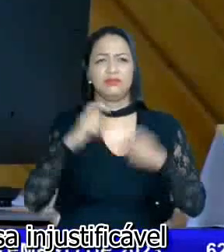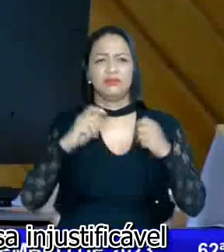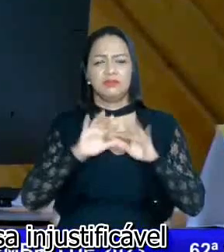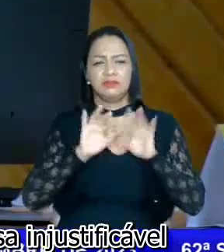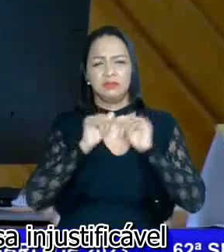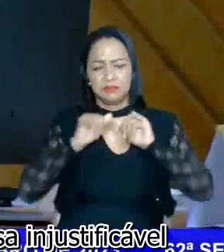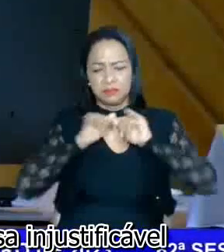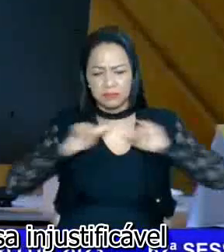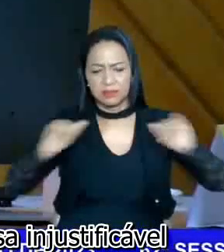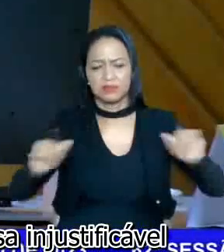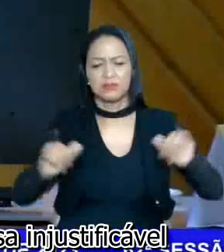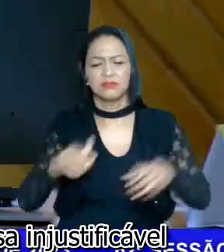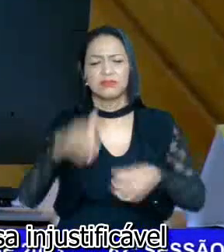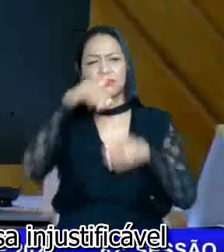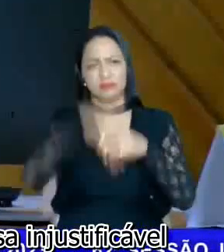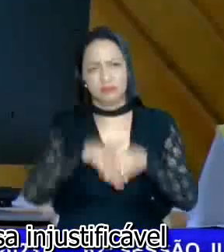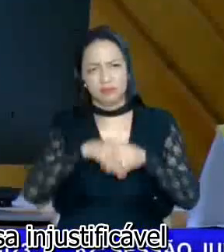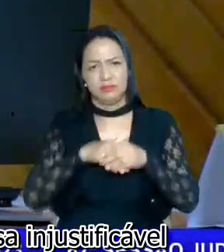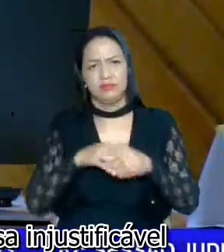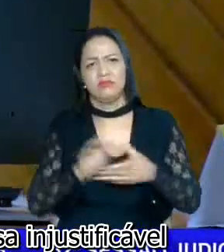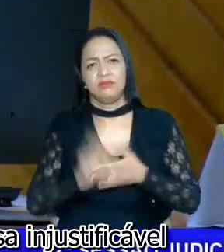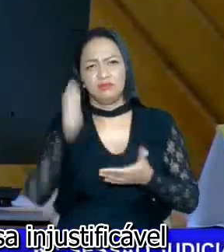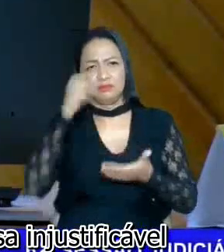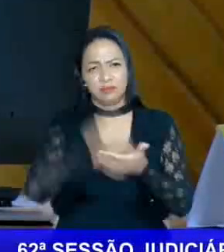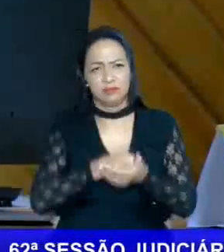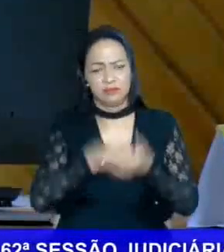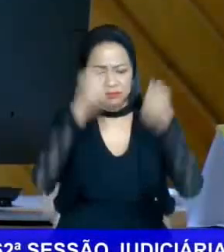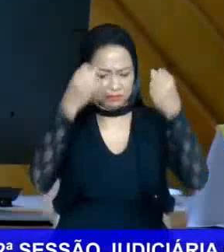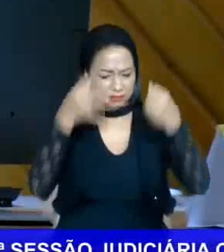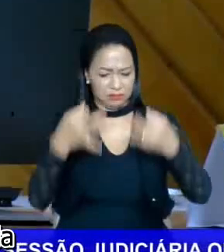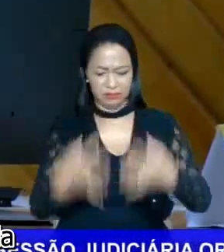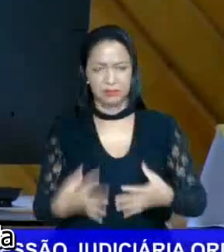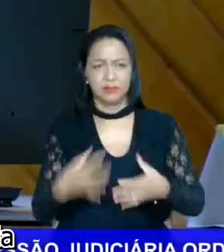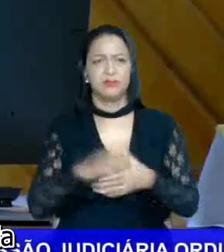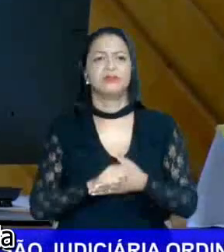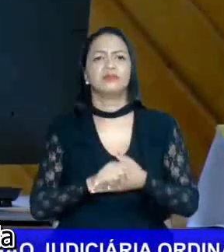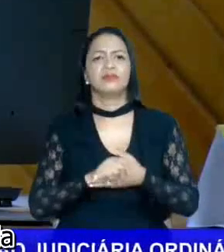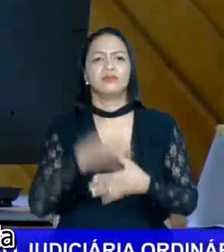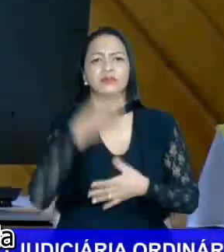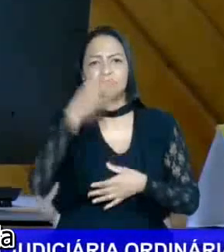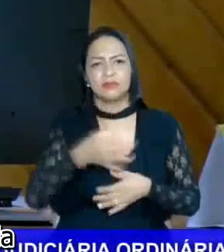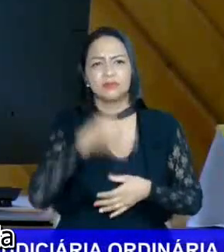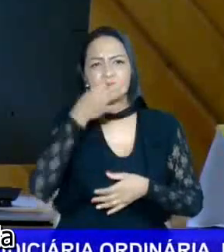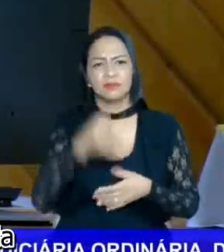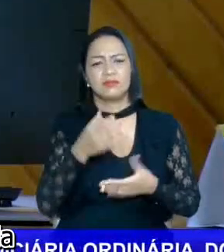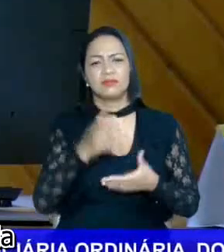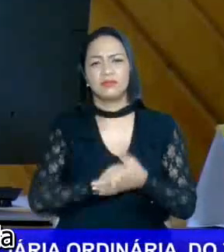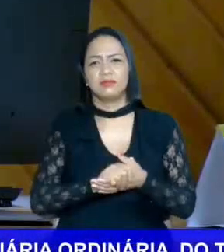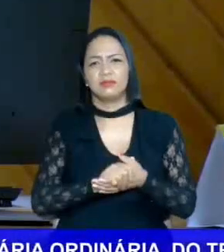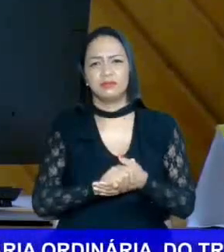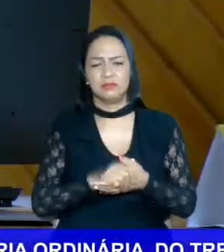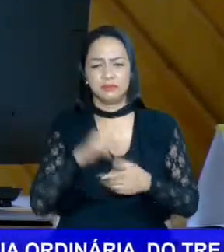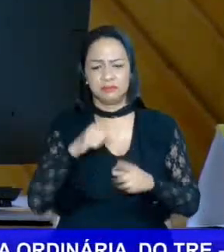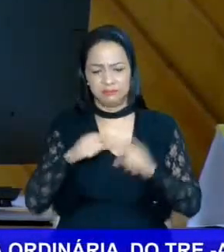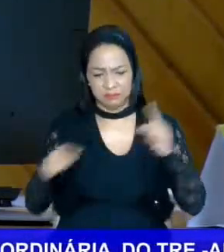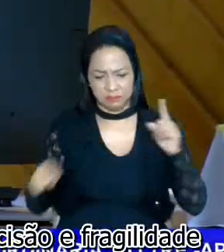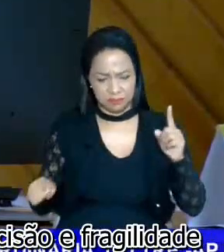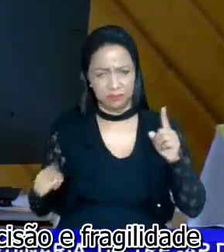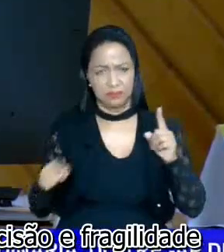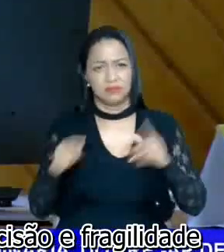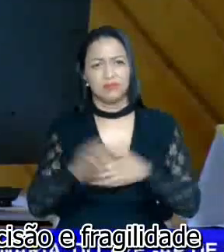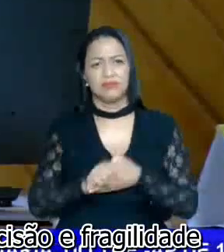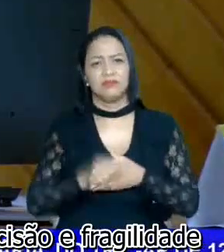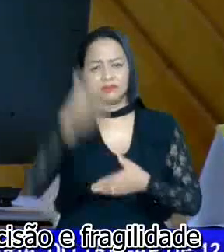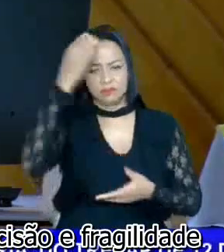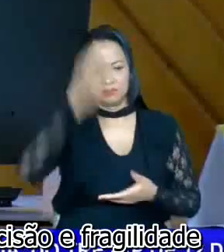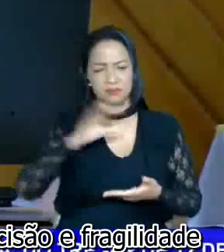campanha eleitoral, de modo a tornar tal despesa injustificável. Argumentou que a existência de divergência entre